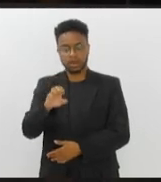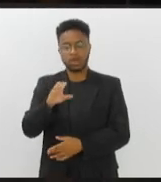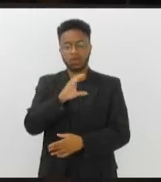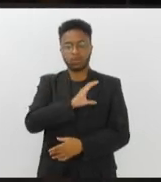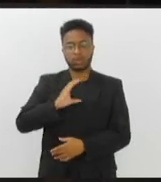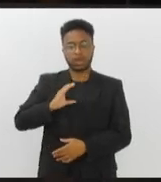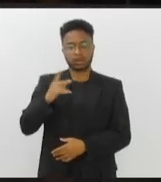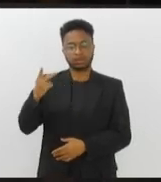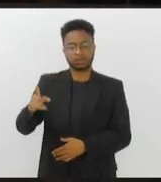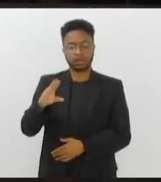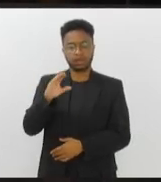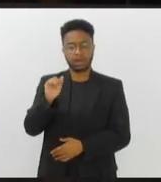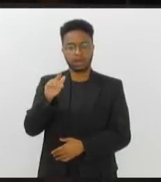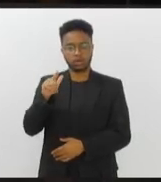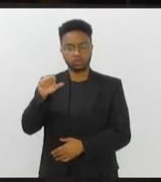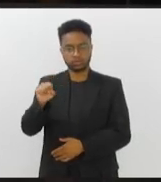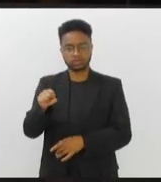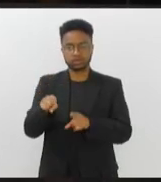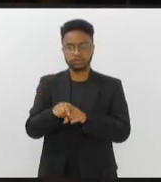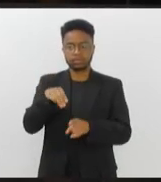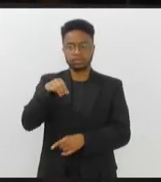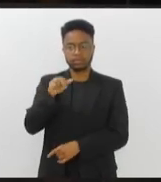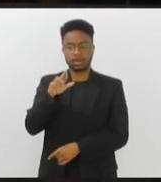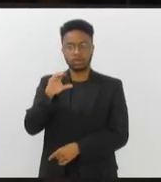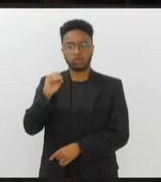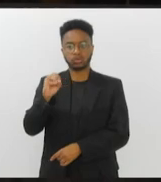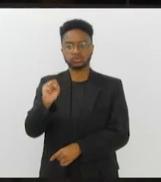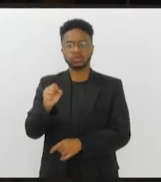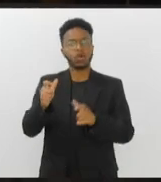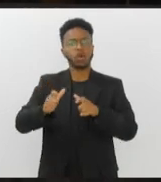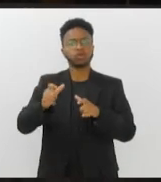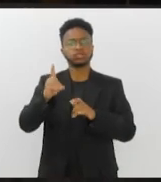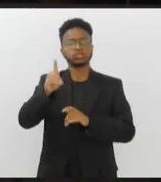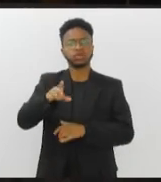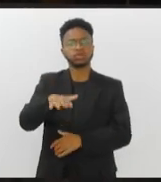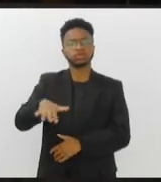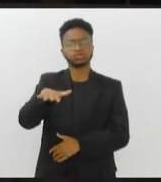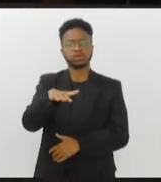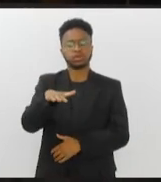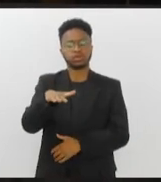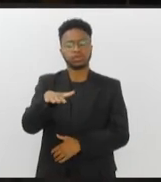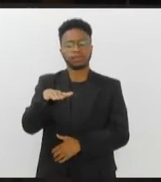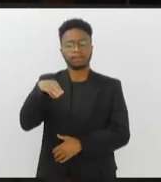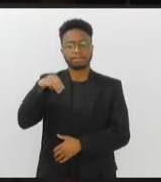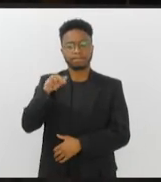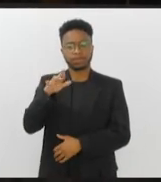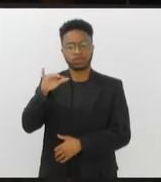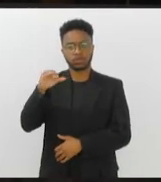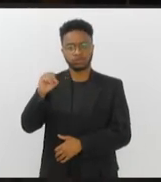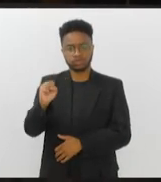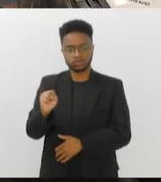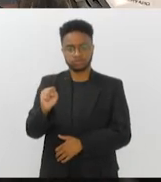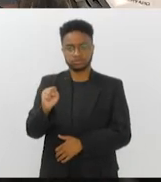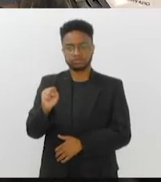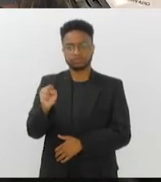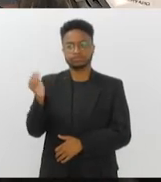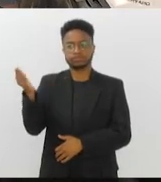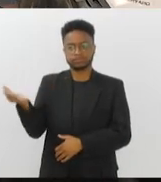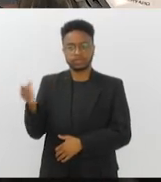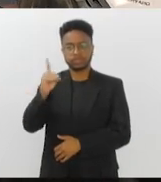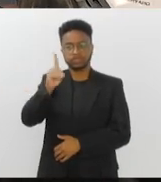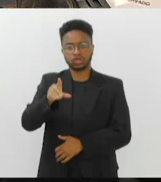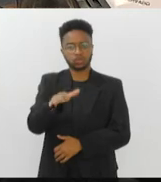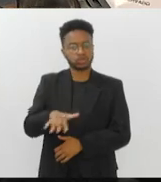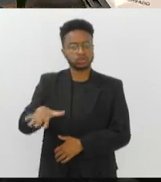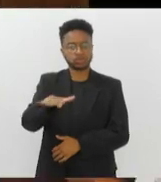Roberto. Marcos Brito, cadê o nosso diretor-geral? Nosso querido Marcos Brito, nosso